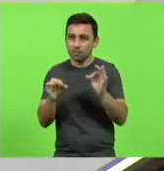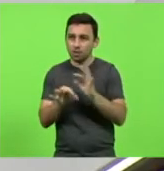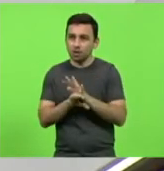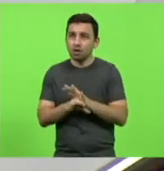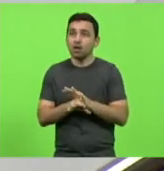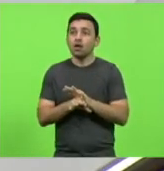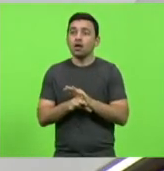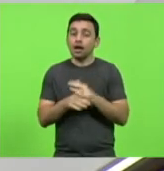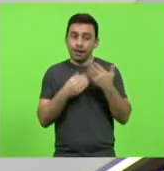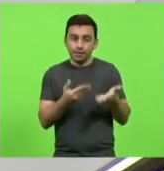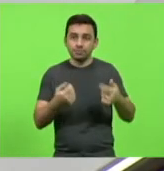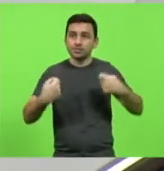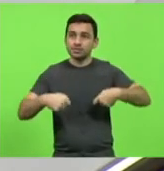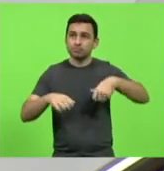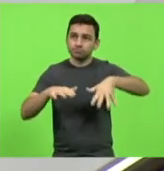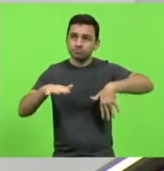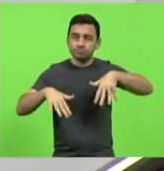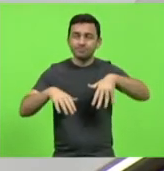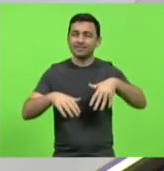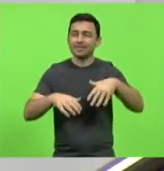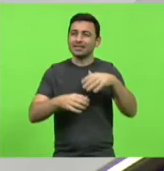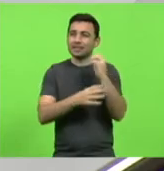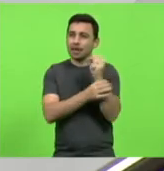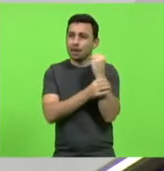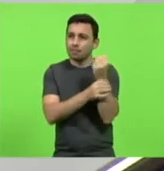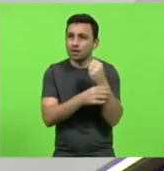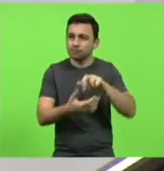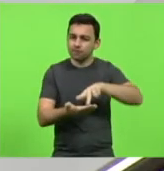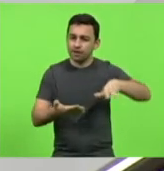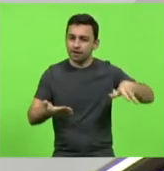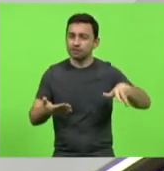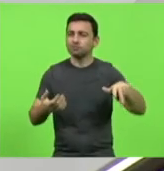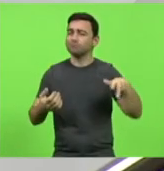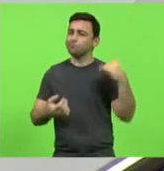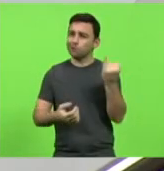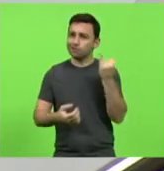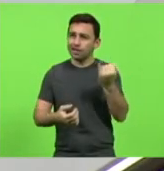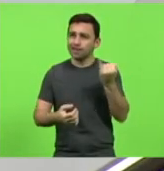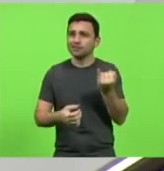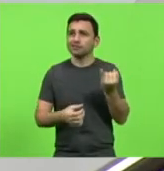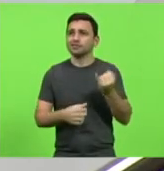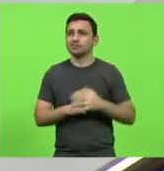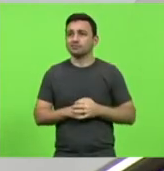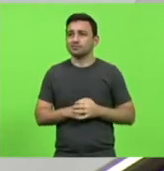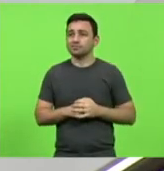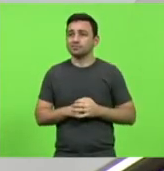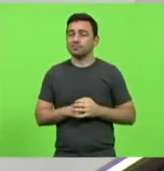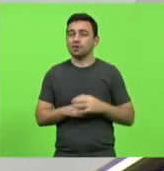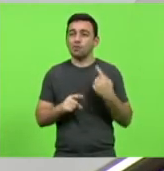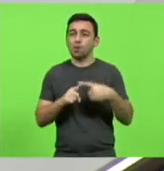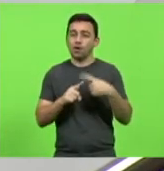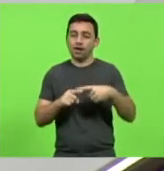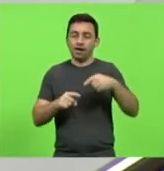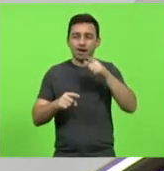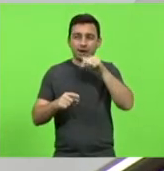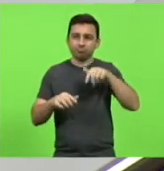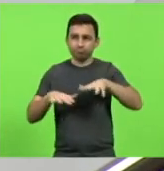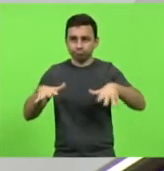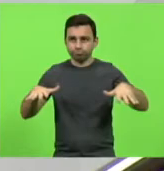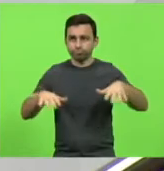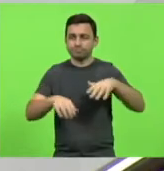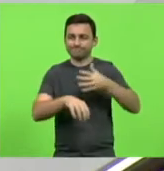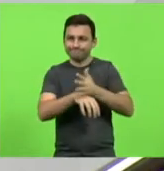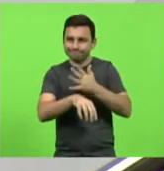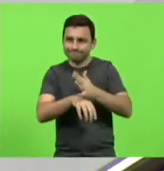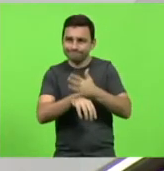uma hidroterapia ou hidroginástica. A hidroterapia é pós-trauma. Então, pós-Covid, a pessoa